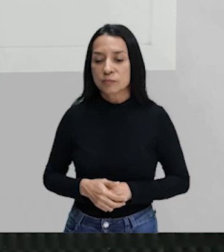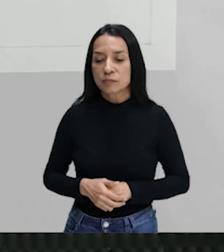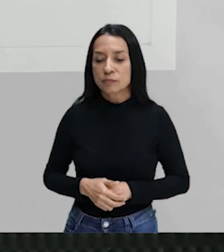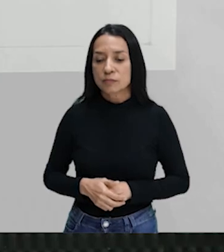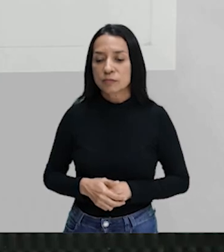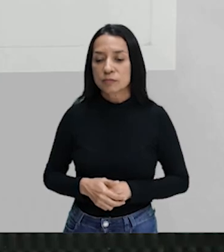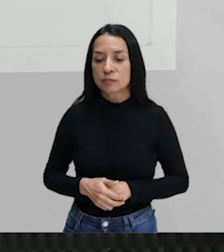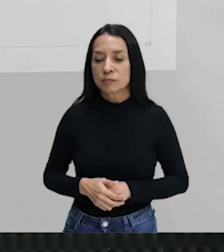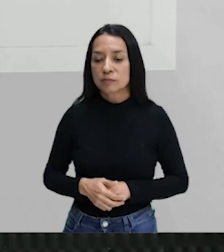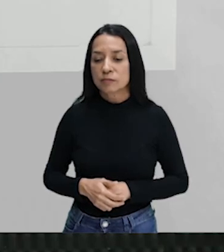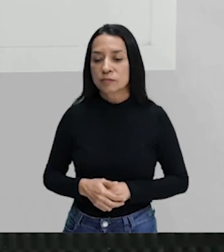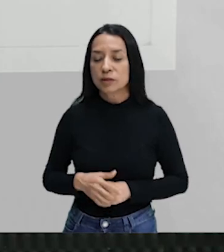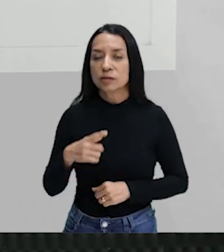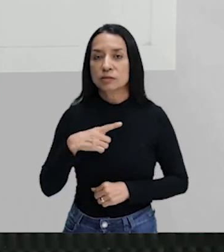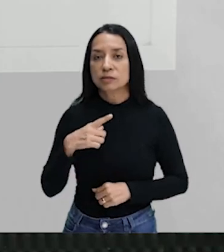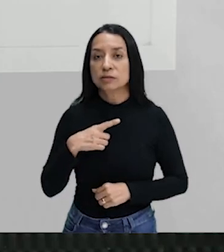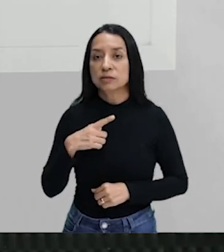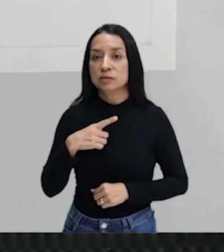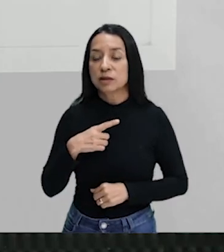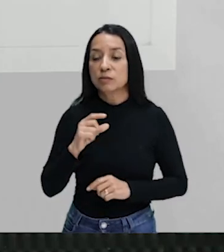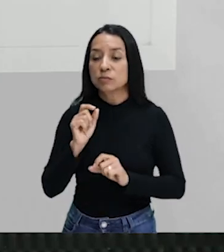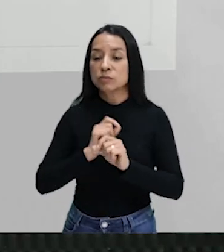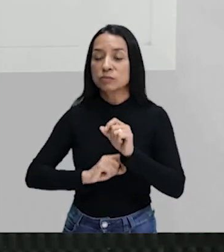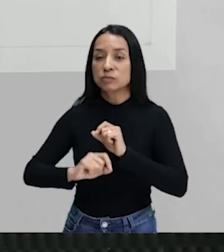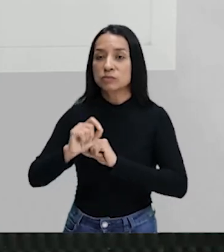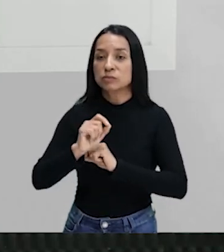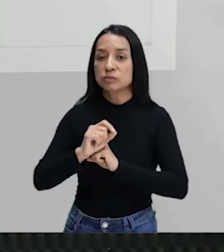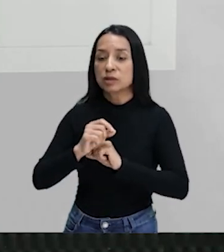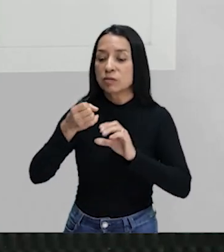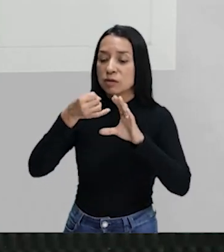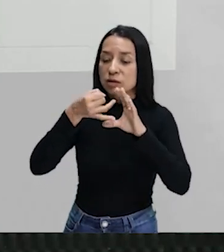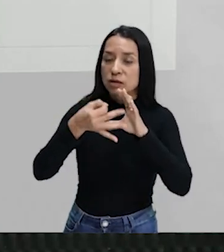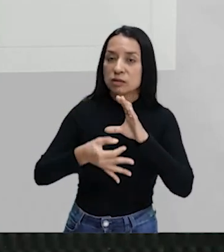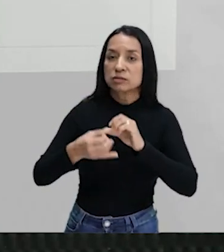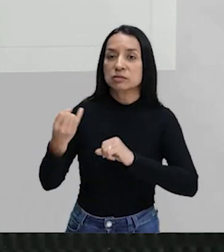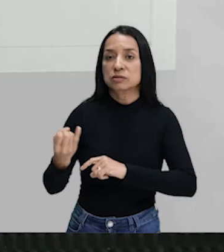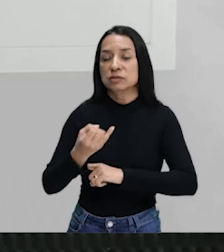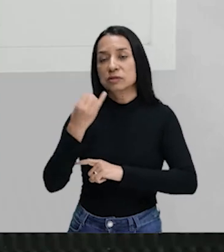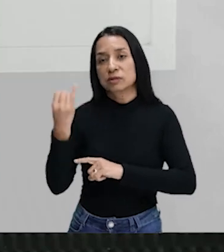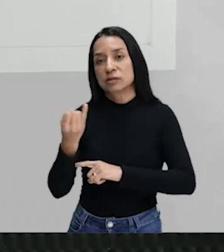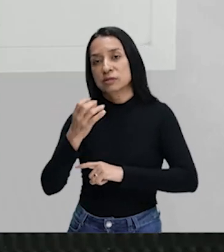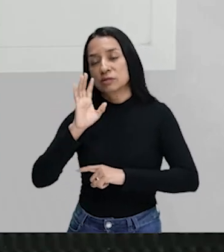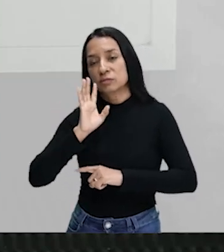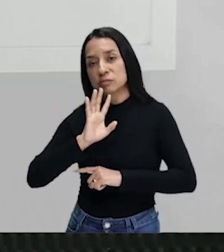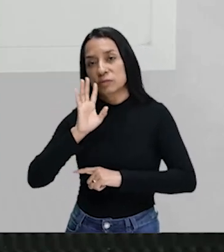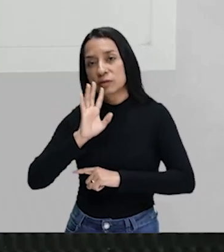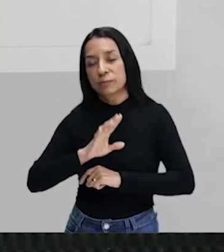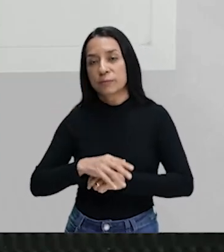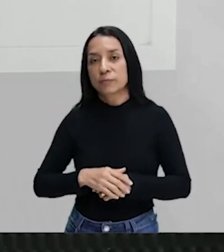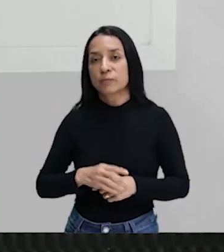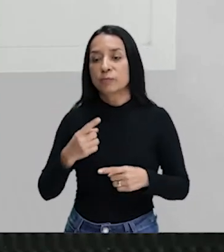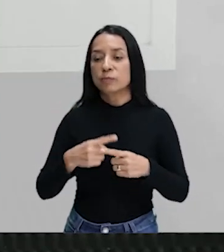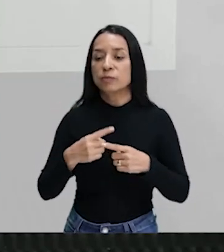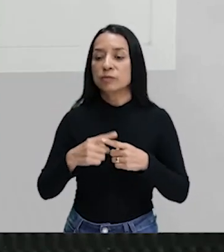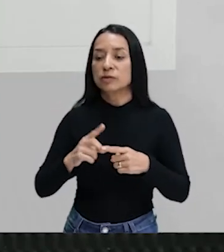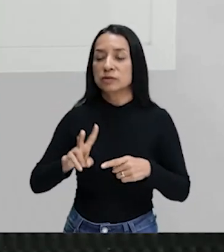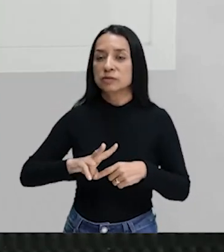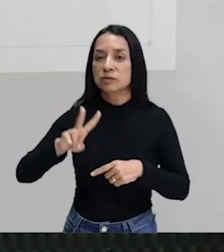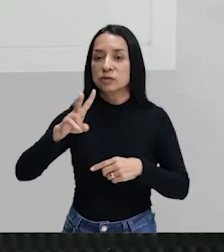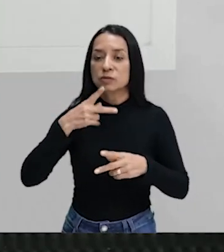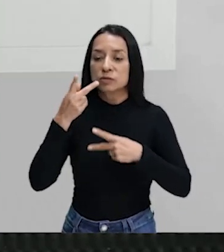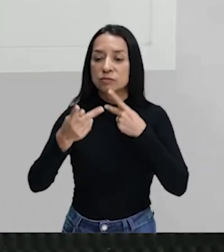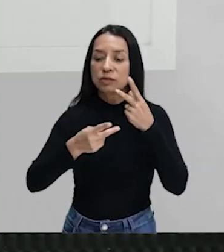Então, nós temos aqui uma nuance muito interessante, né? Uma qualificação muito legal, porque as virtudes vão falar daquilo